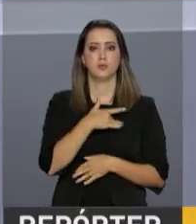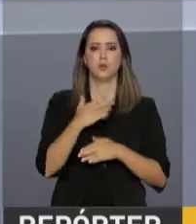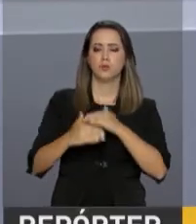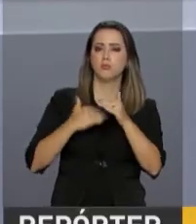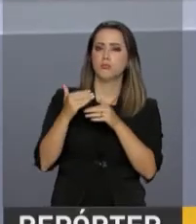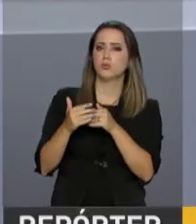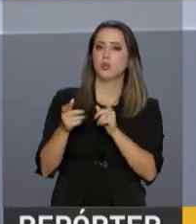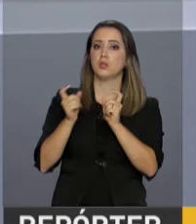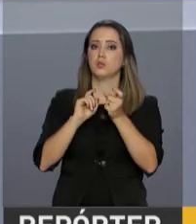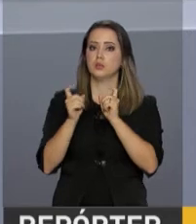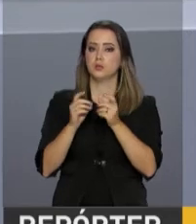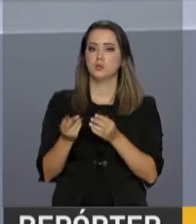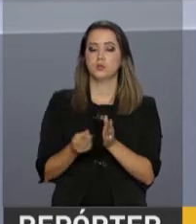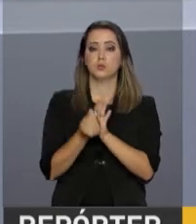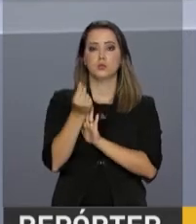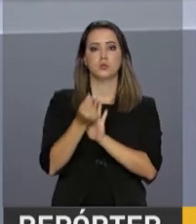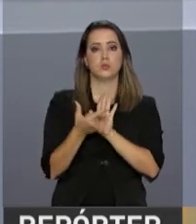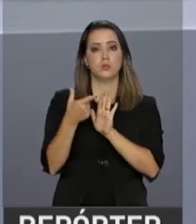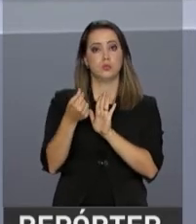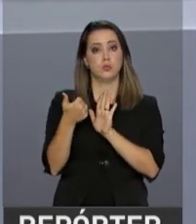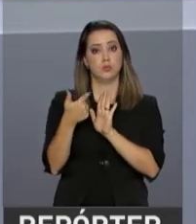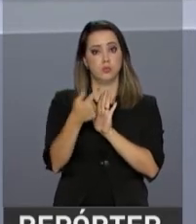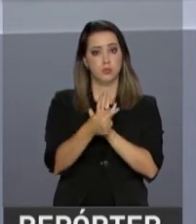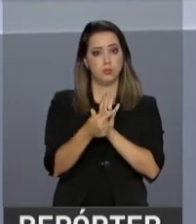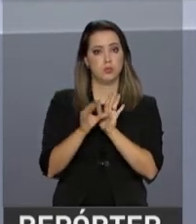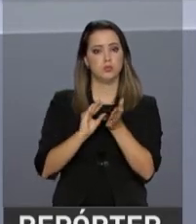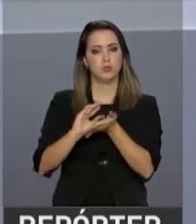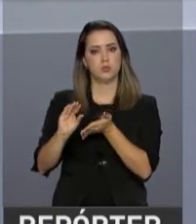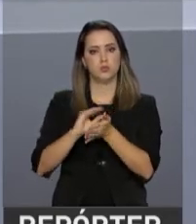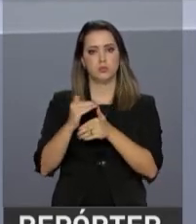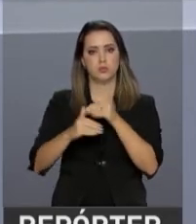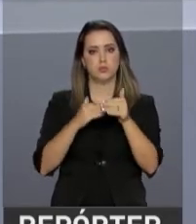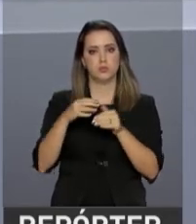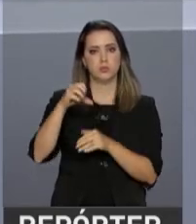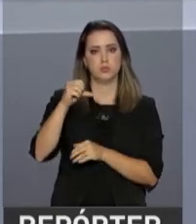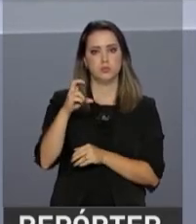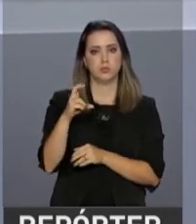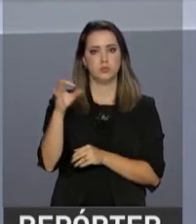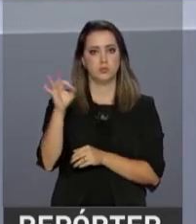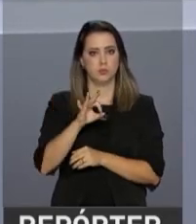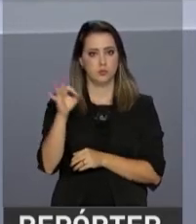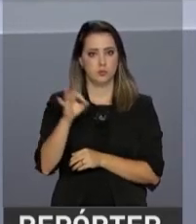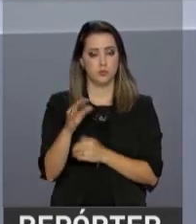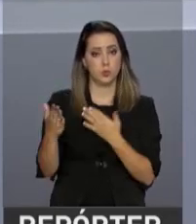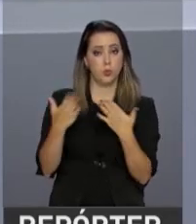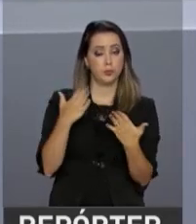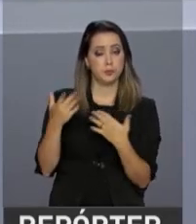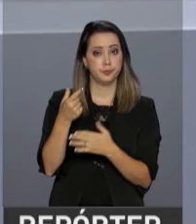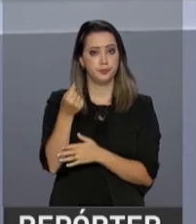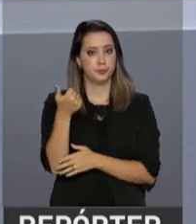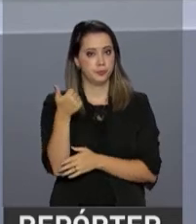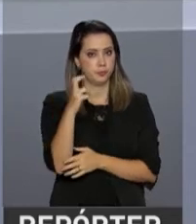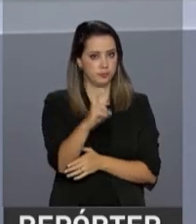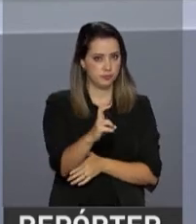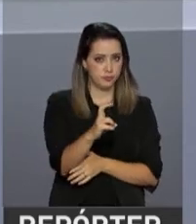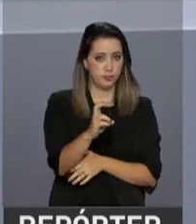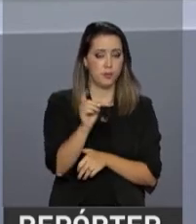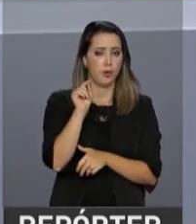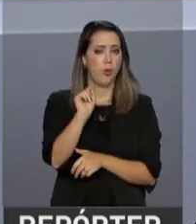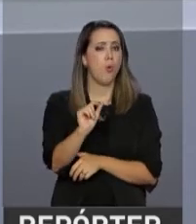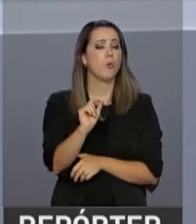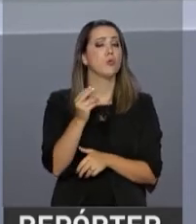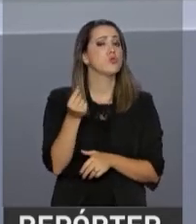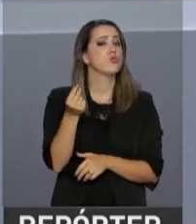aumentou a execução do orçamento em 2017 e os investimentos cresceram 95% em relação a 2015